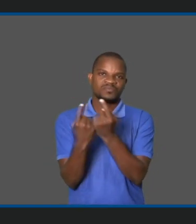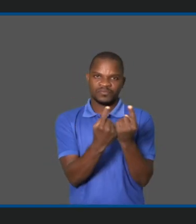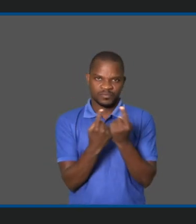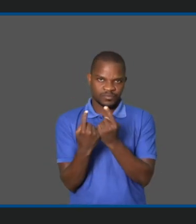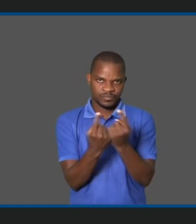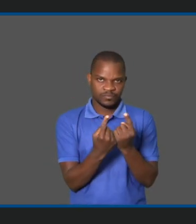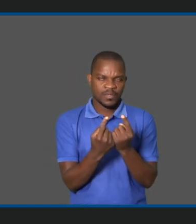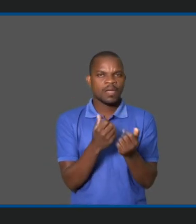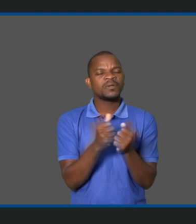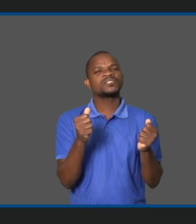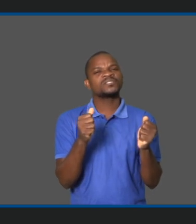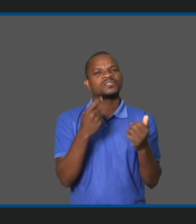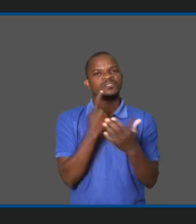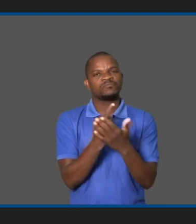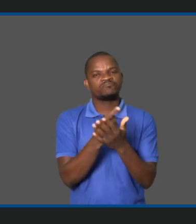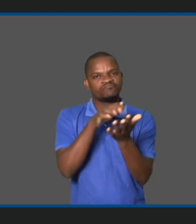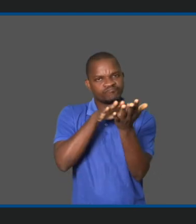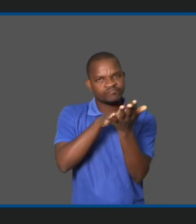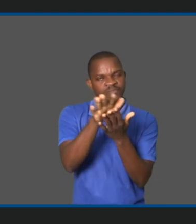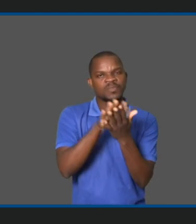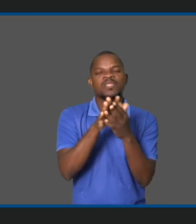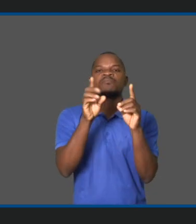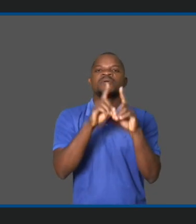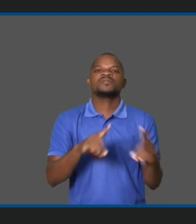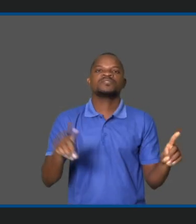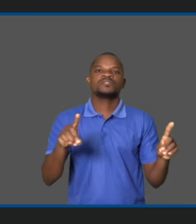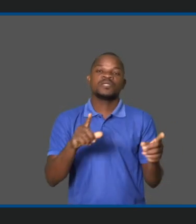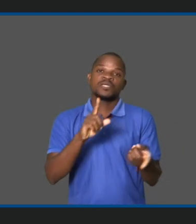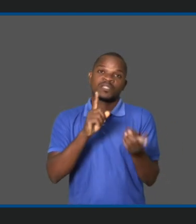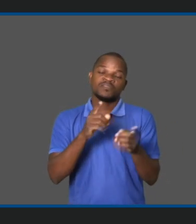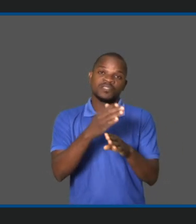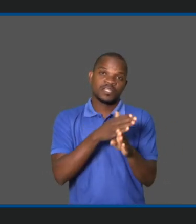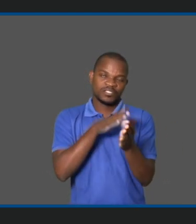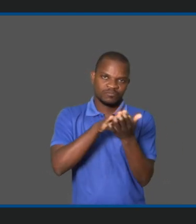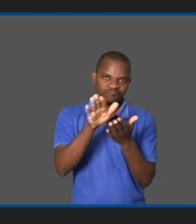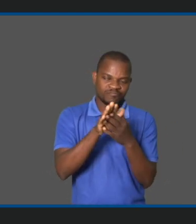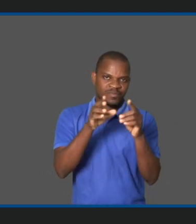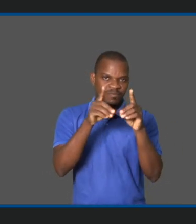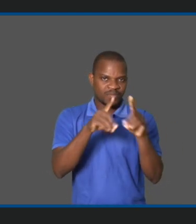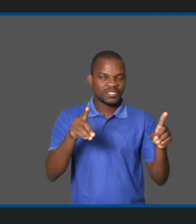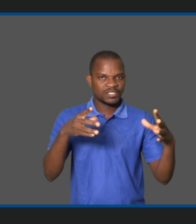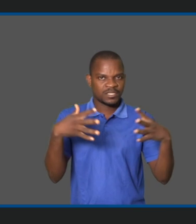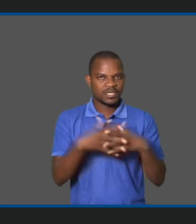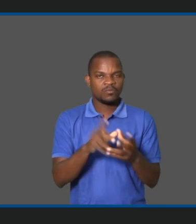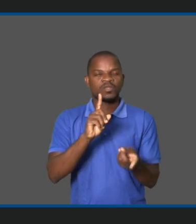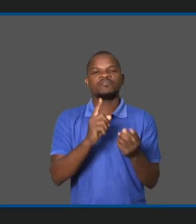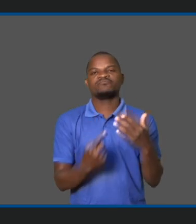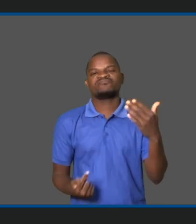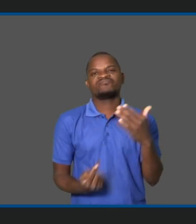acho que não teria acontecido isto. Então, em relação a esta questão do coronavírus, mesmo precisamos de apoio.